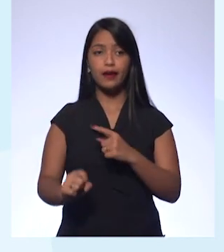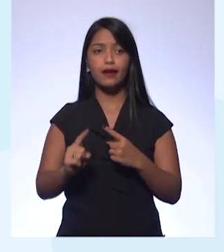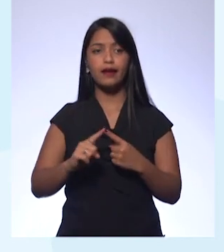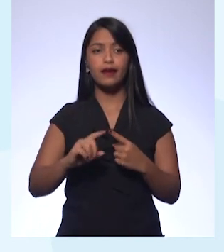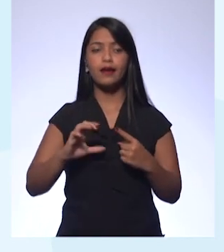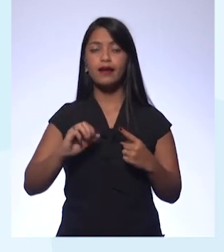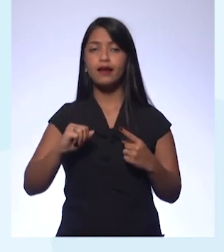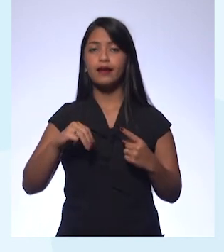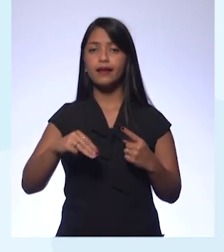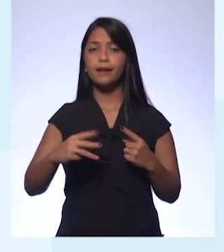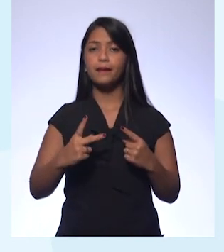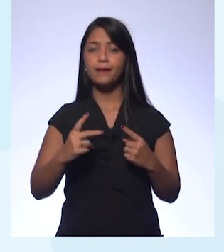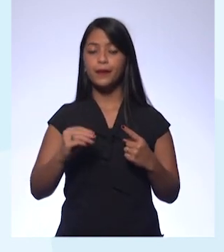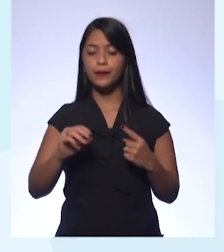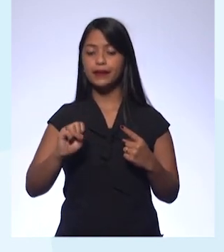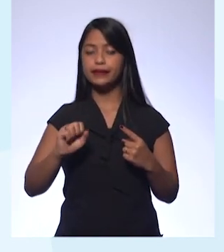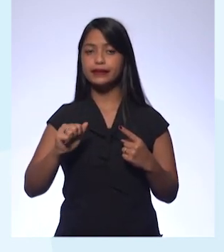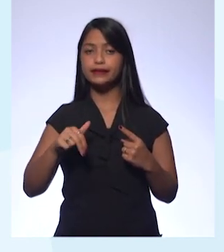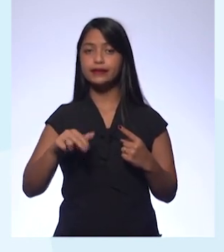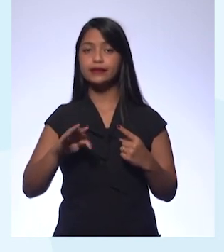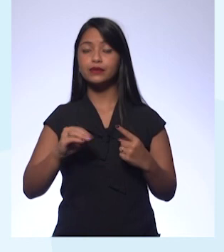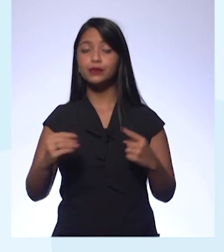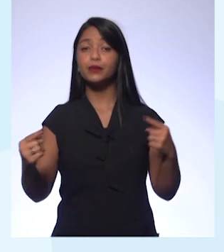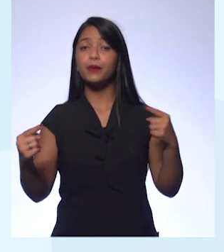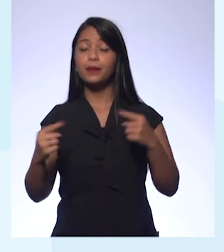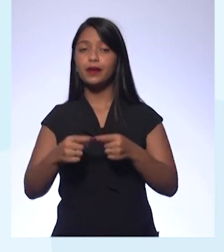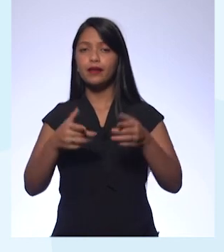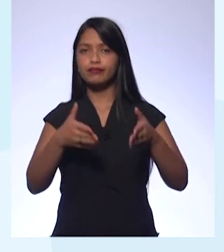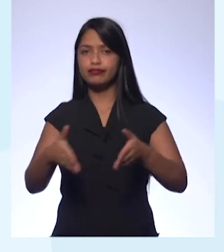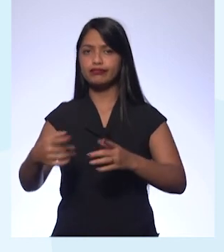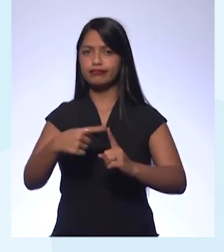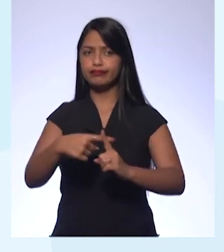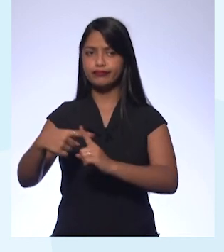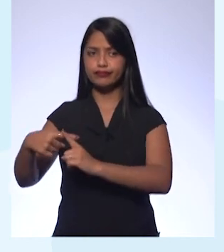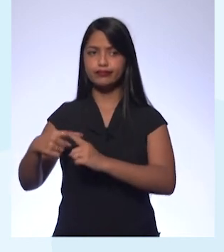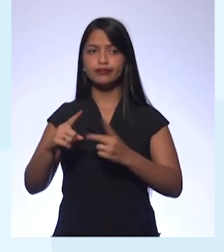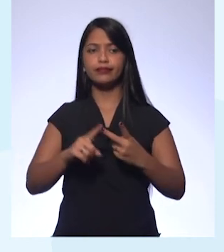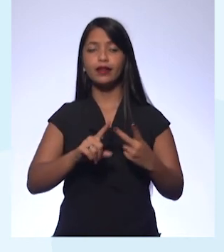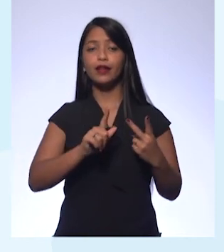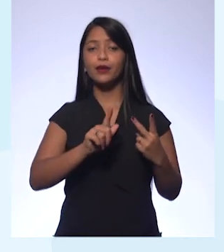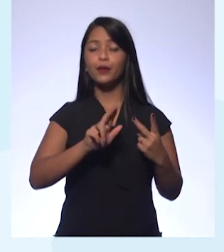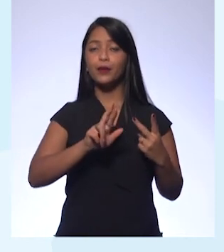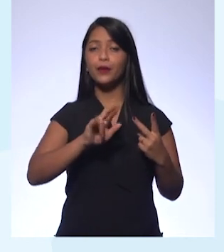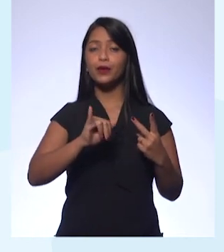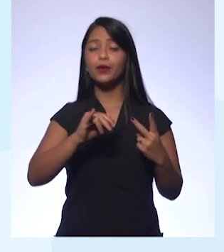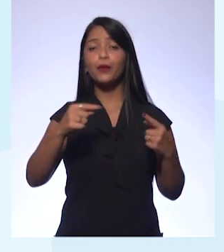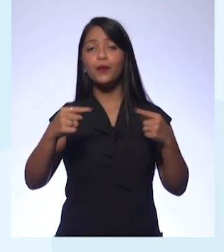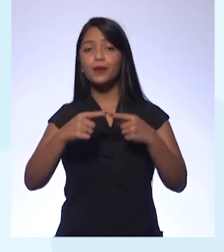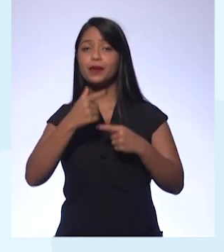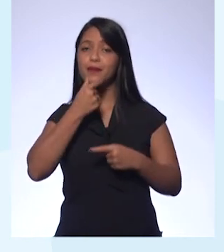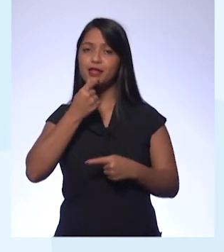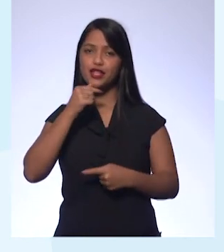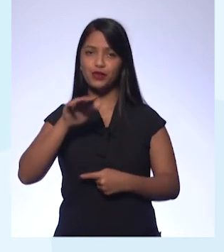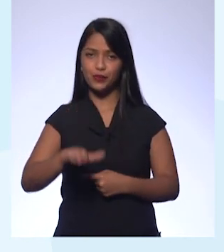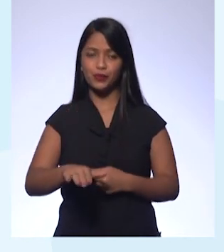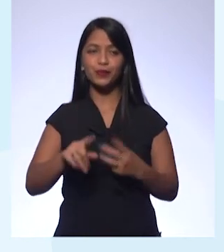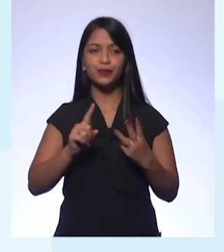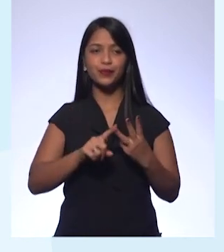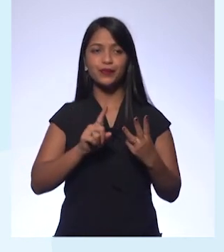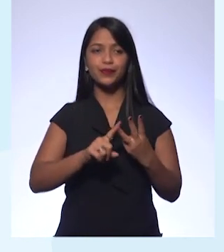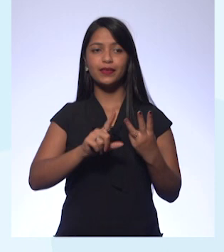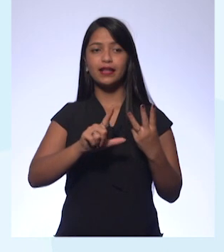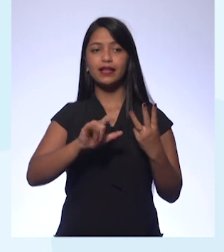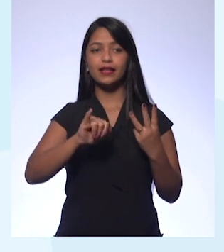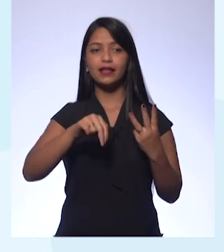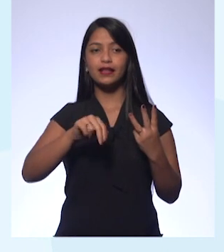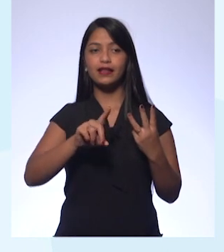lindeiro, ao lado de vizinho. Maleva, bandido, malfeitor, olada, oportunidade. Então, aqui a gente tem um exemplo